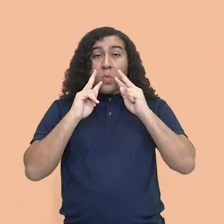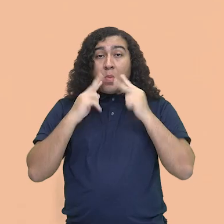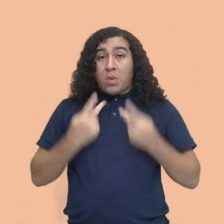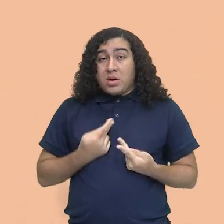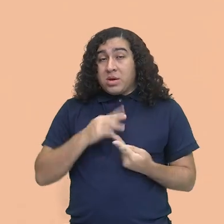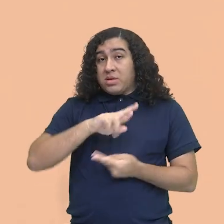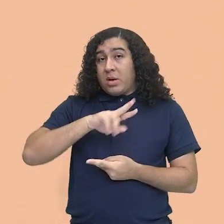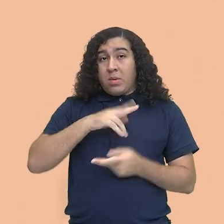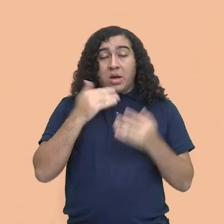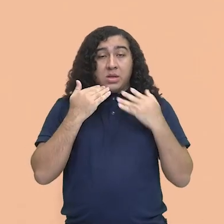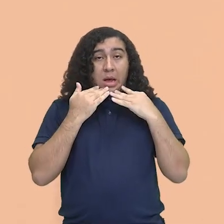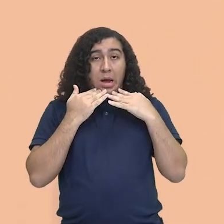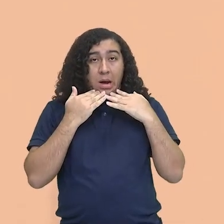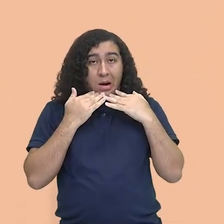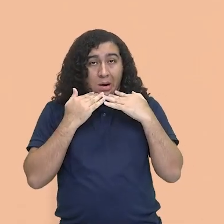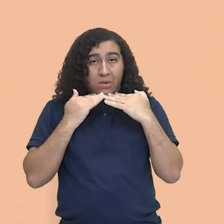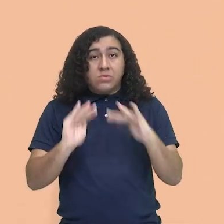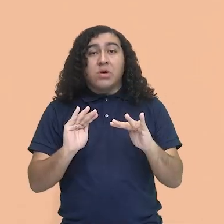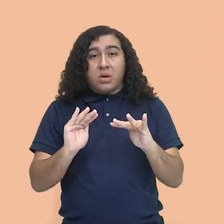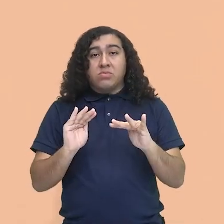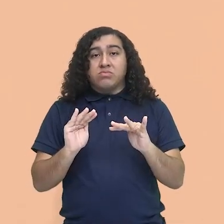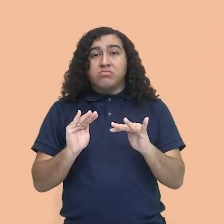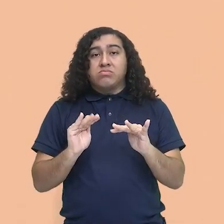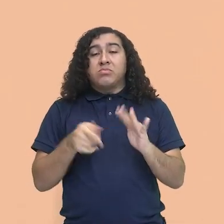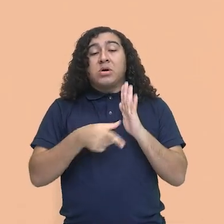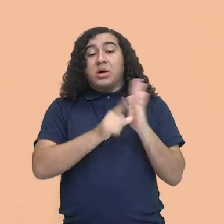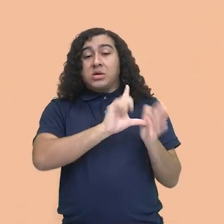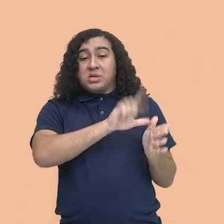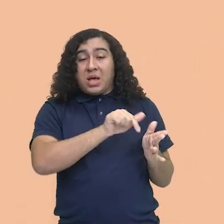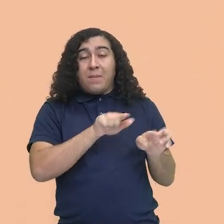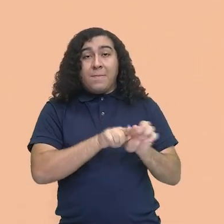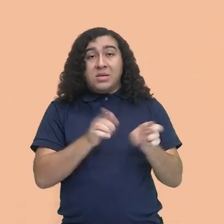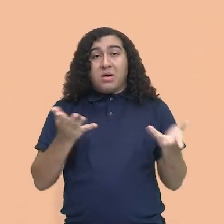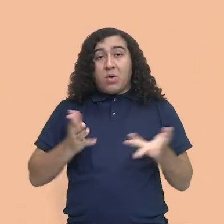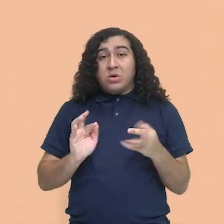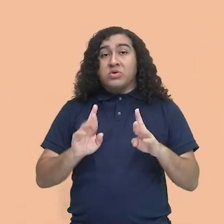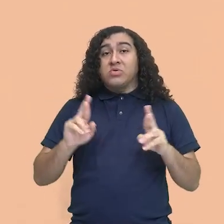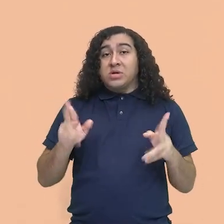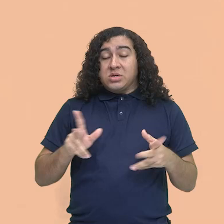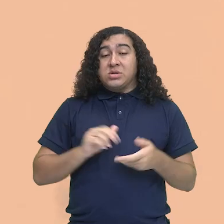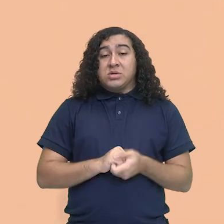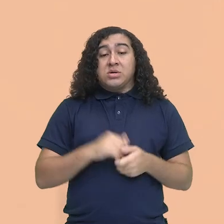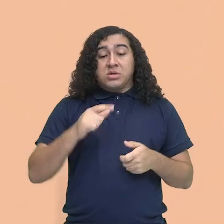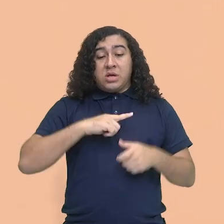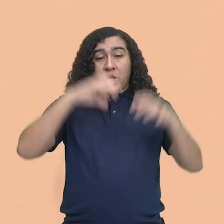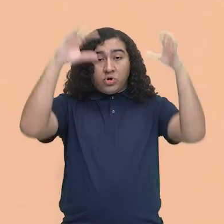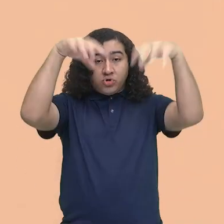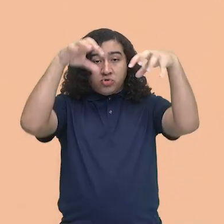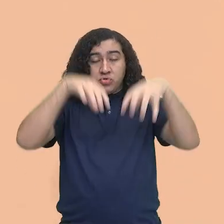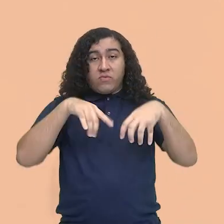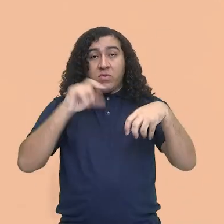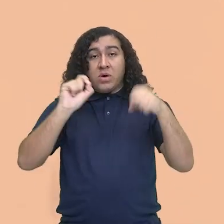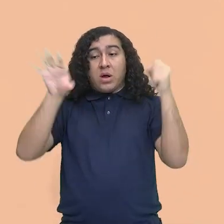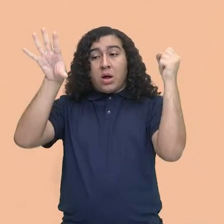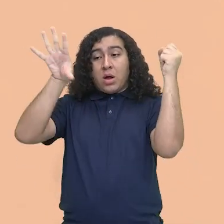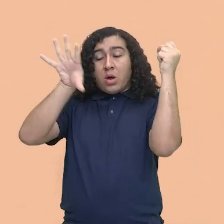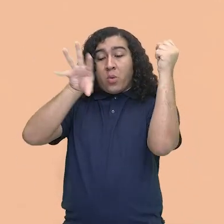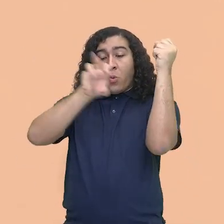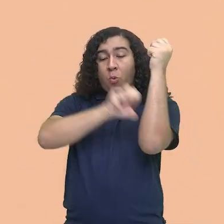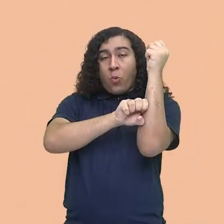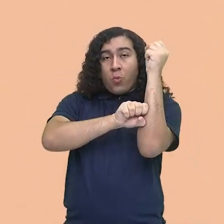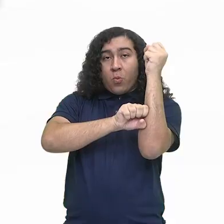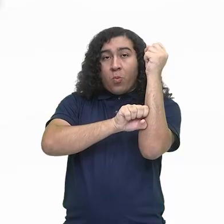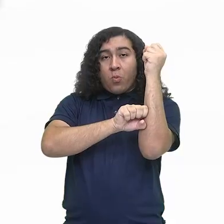um fenômeno natural, no qual nós denominamos de chuva ácida. E aí a gente vai ver quais são os